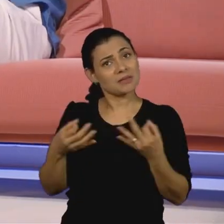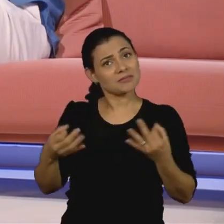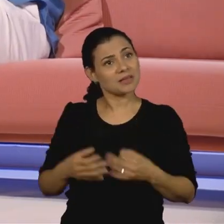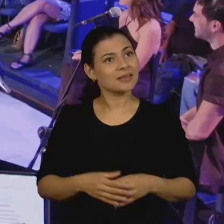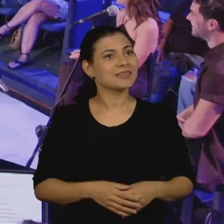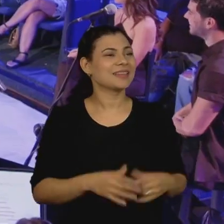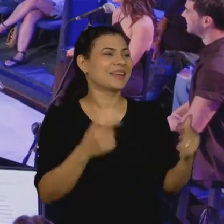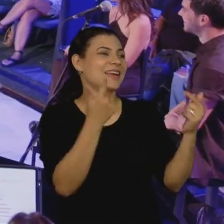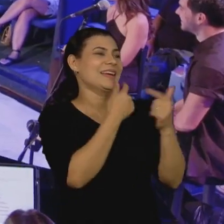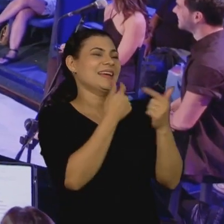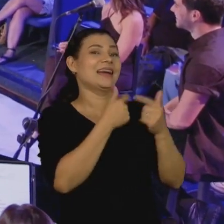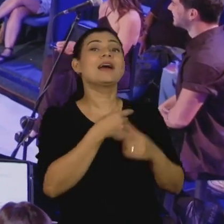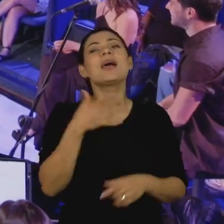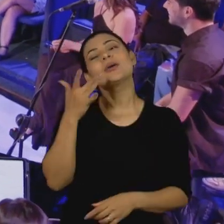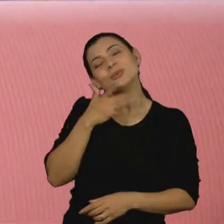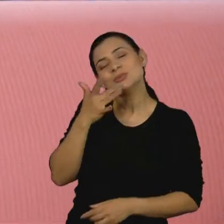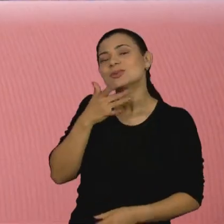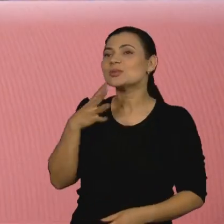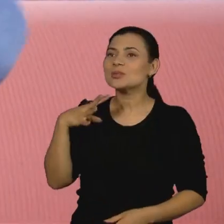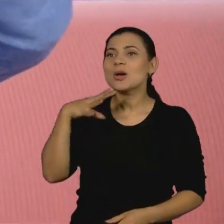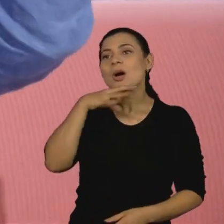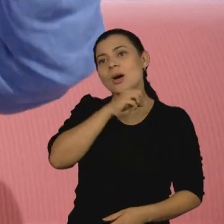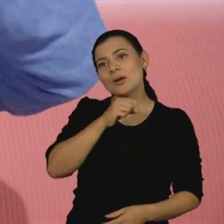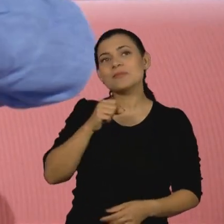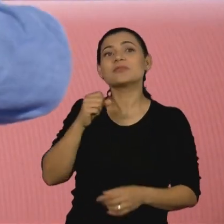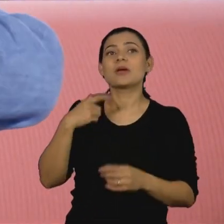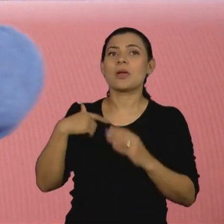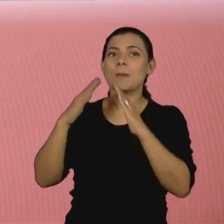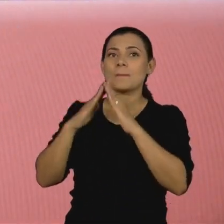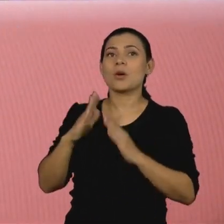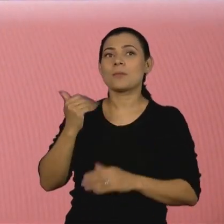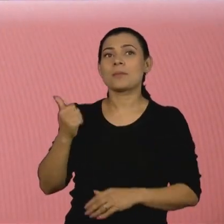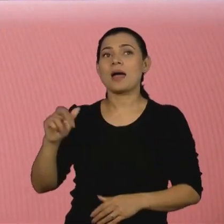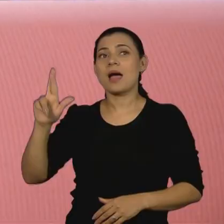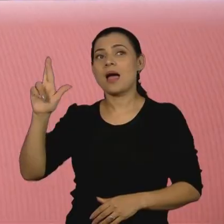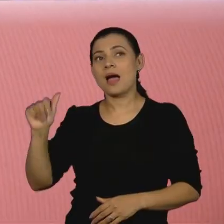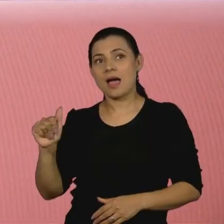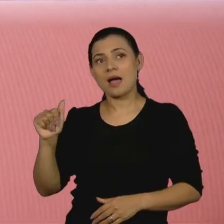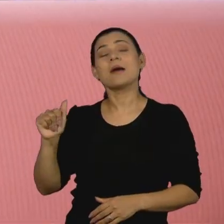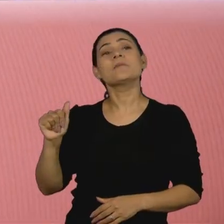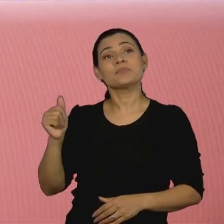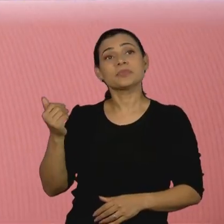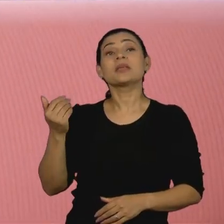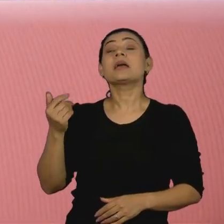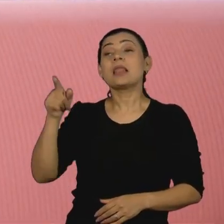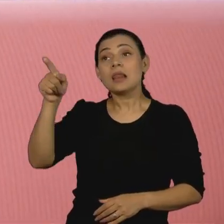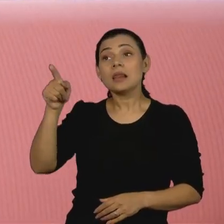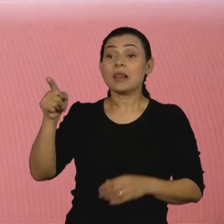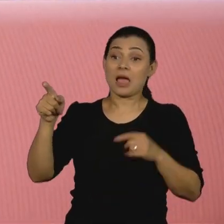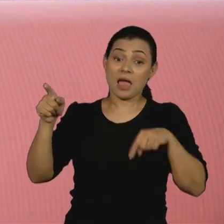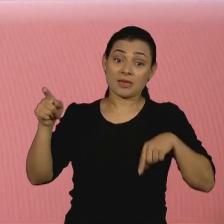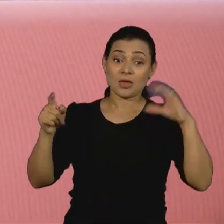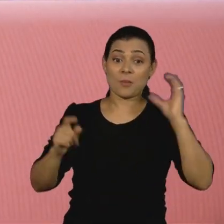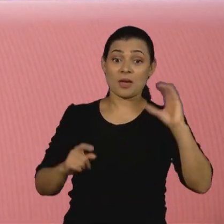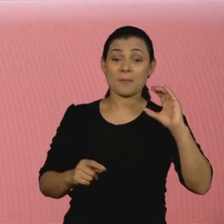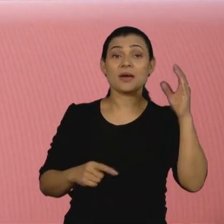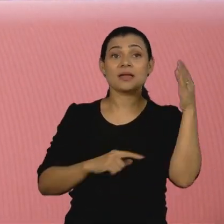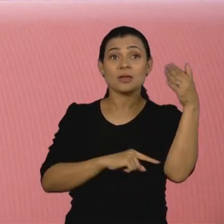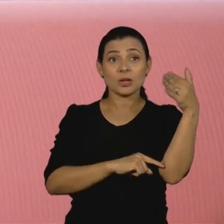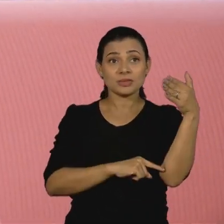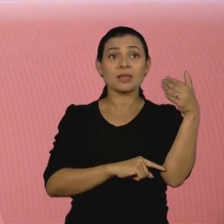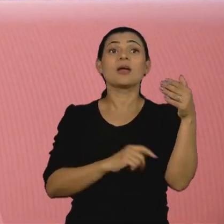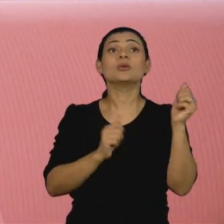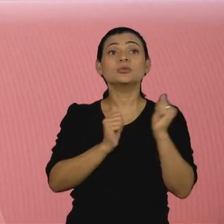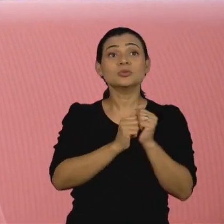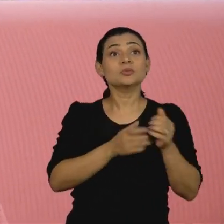Não, é gostoso, né? Dar uma mudancinha, né? Eu moro na Barra, você vem para Copacabana. Aí tem um hotel aqui